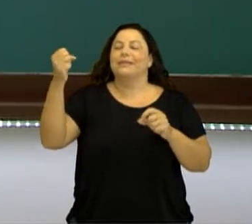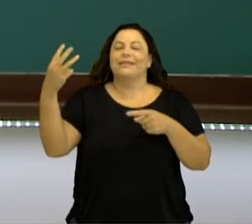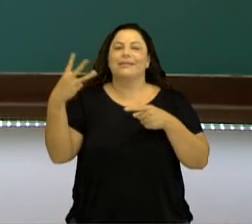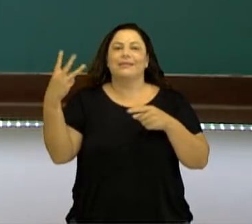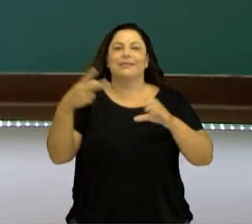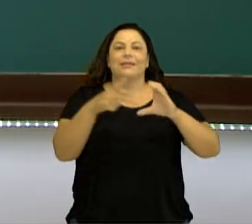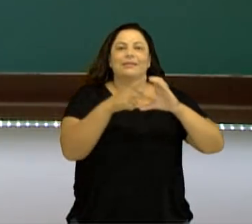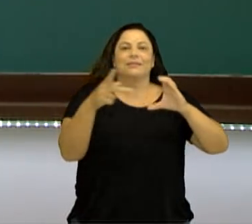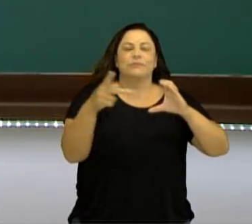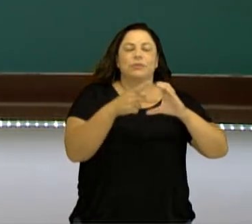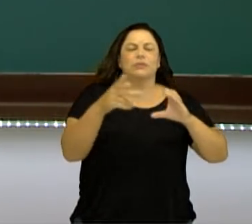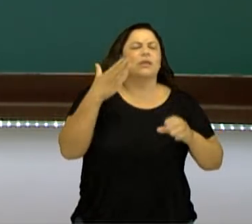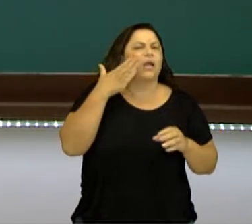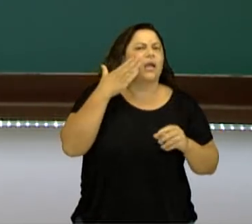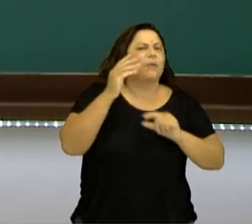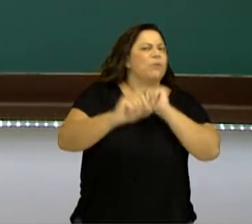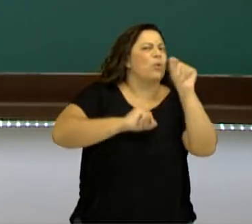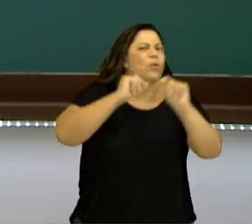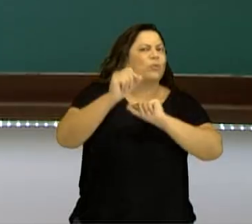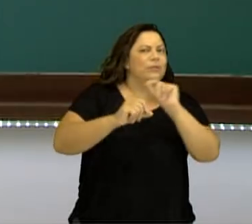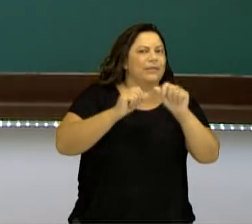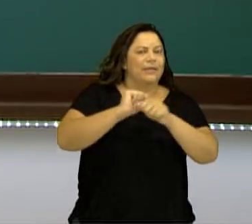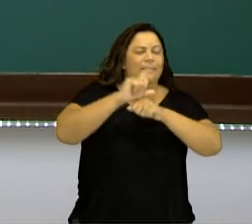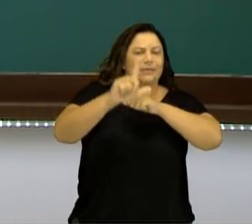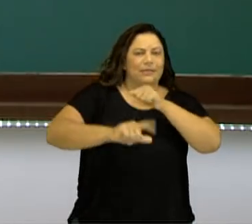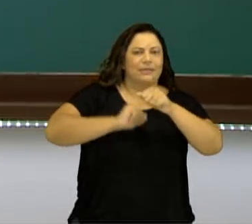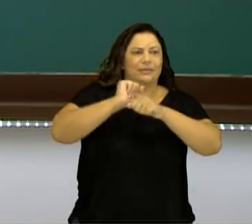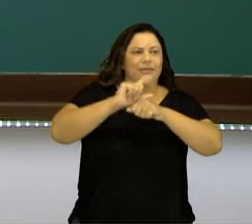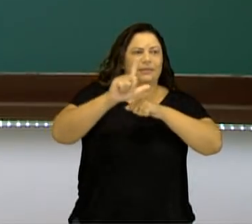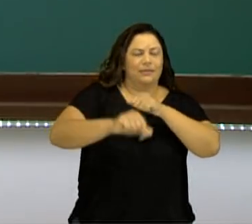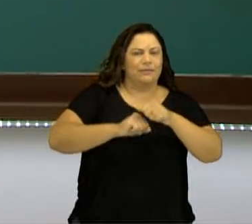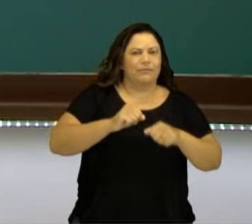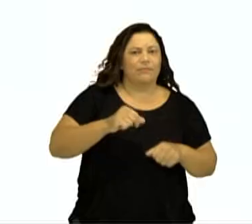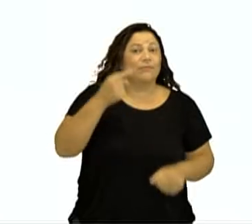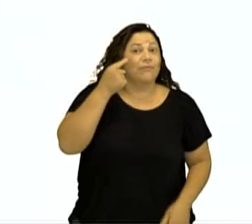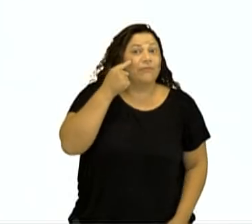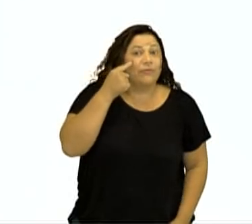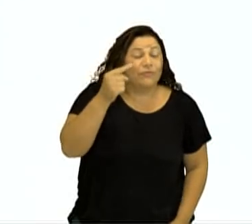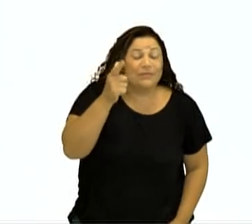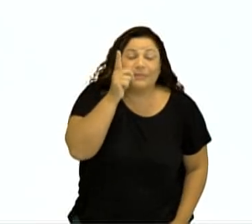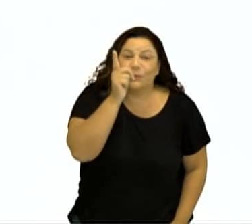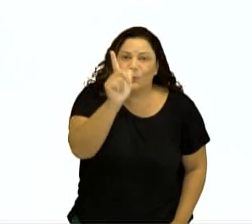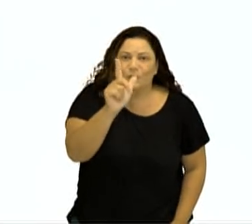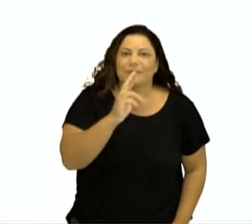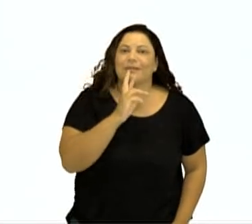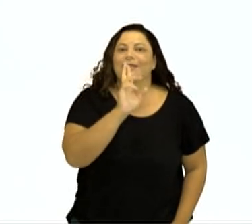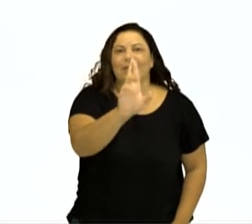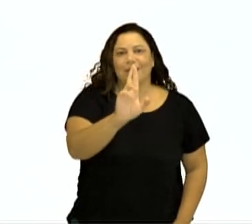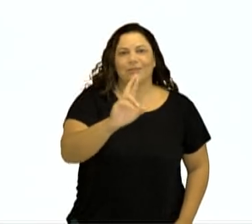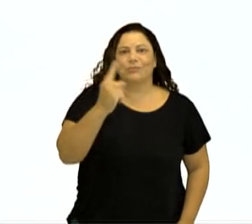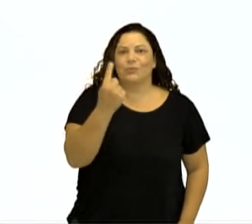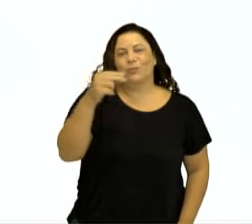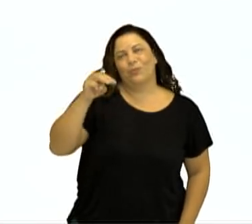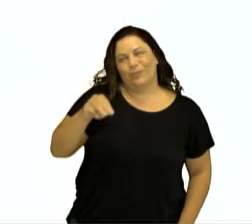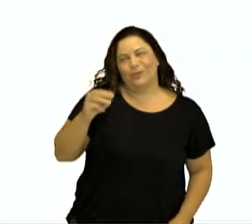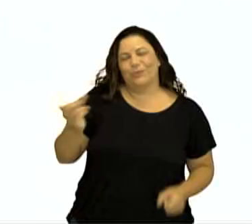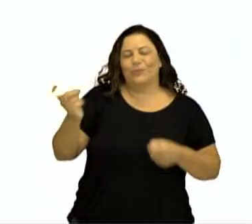número atômico desse átomo. Vamos ver se vocês conseguem responder rapidamente aí. Em 1 minuto eu já